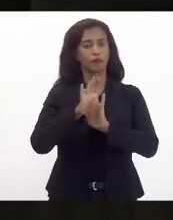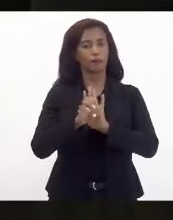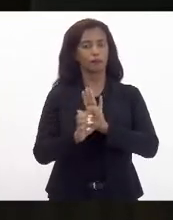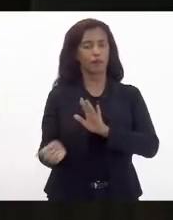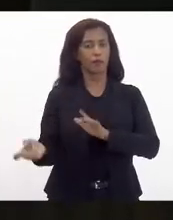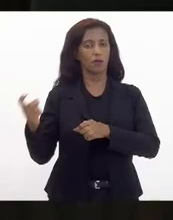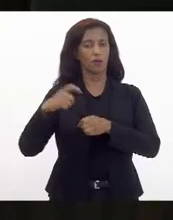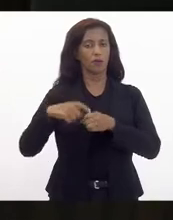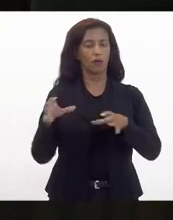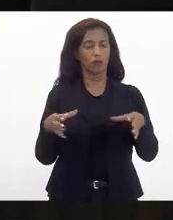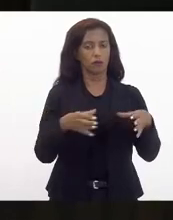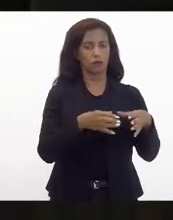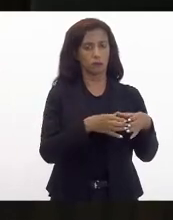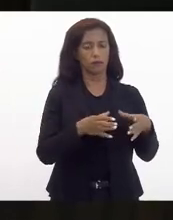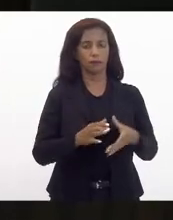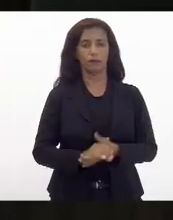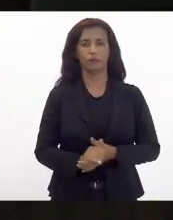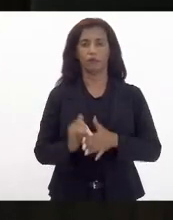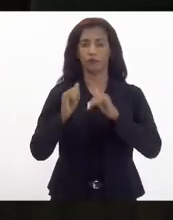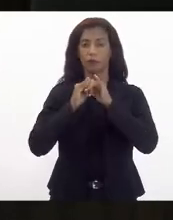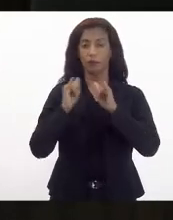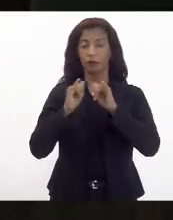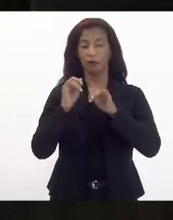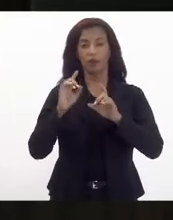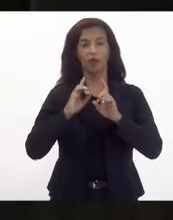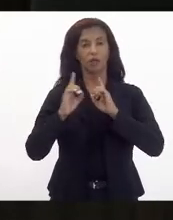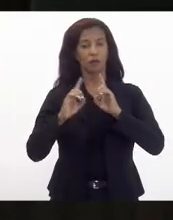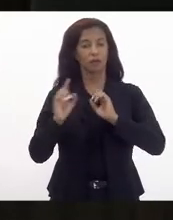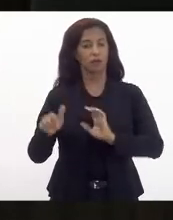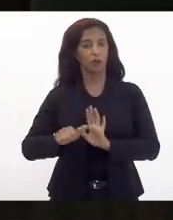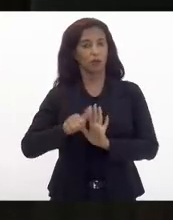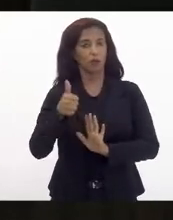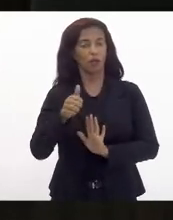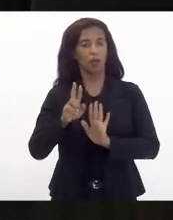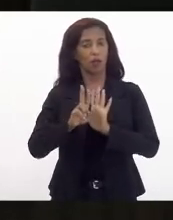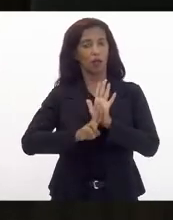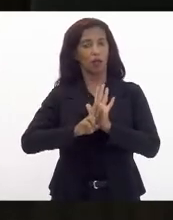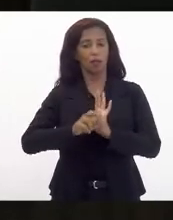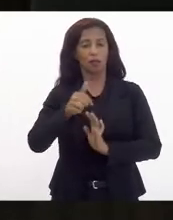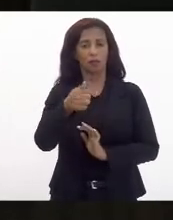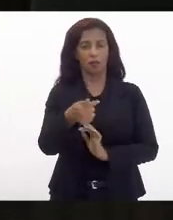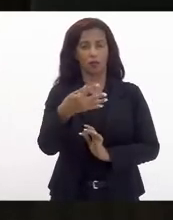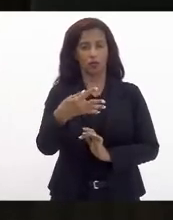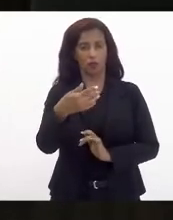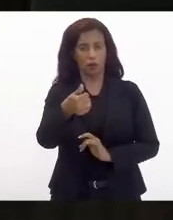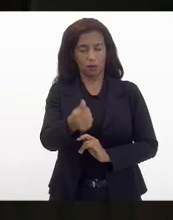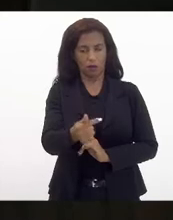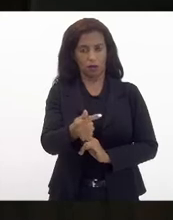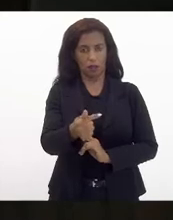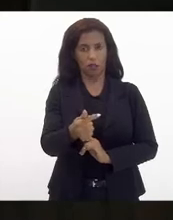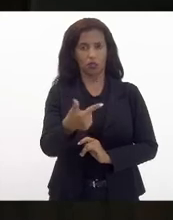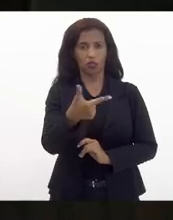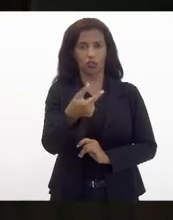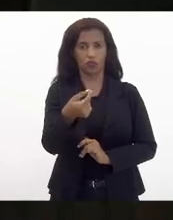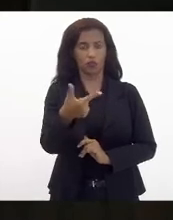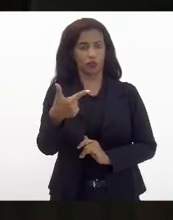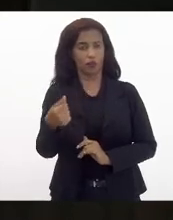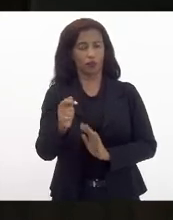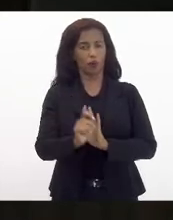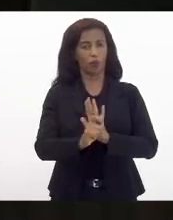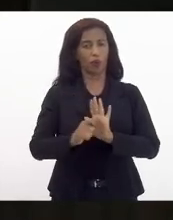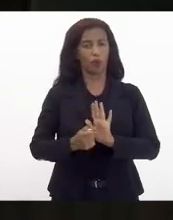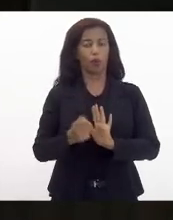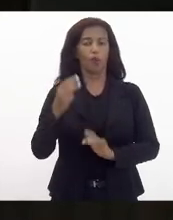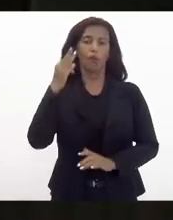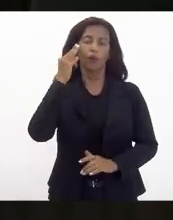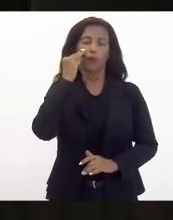emendas e retorna as comissões anuncio em discussão única projeto de resolução nº 747 de 2021 de